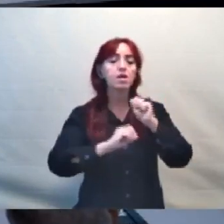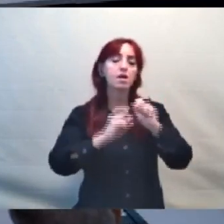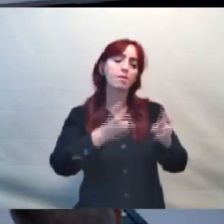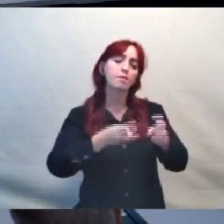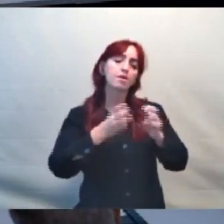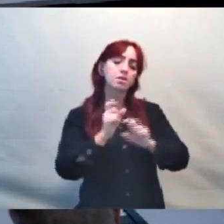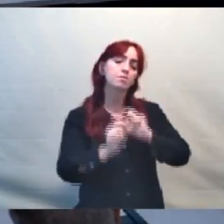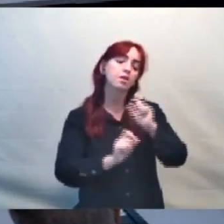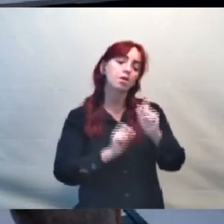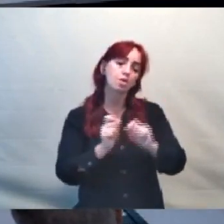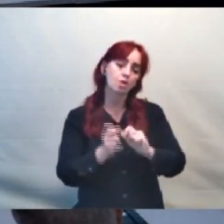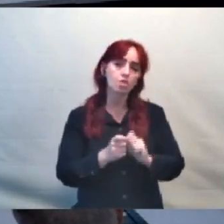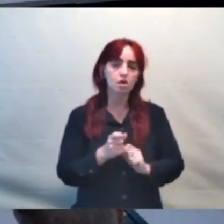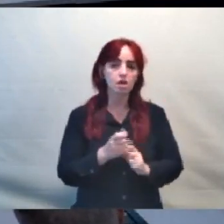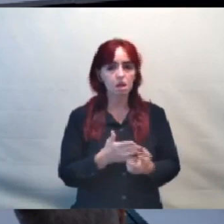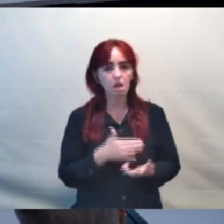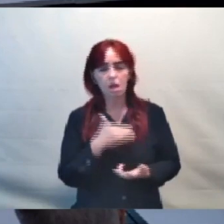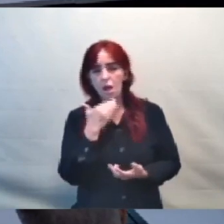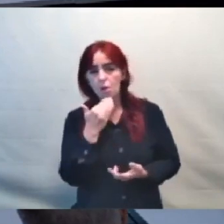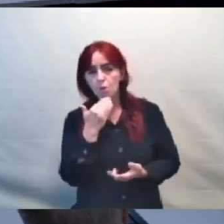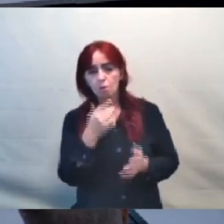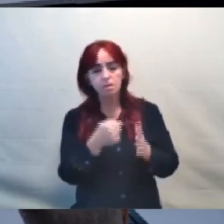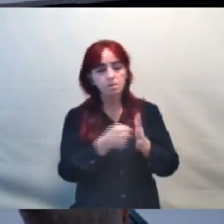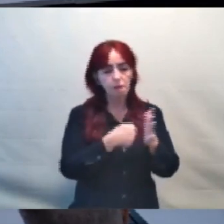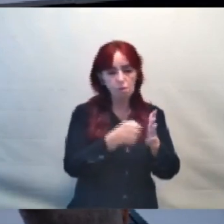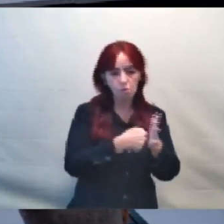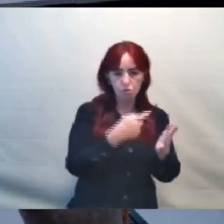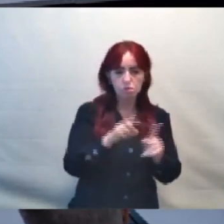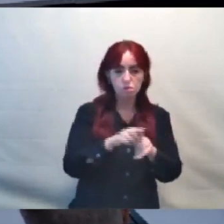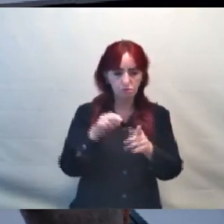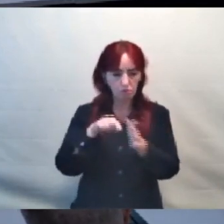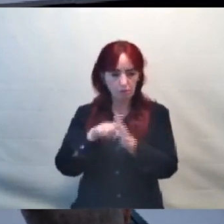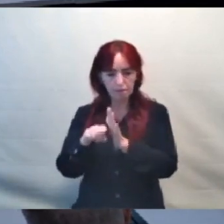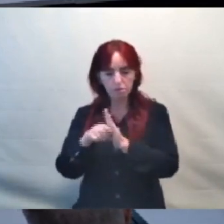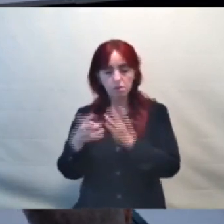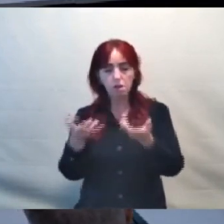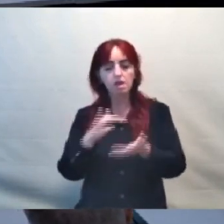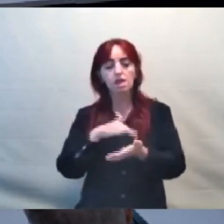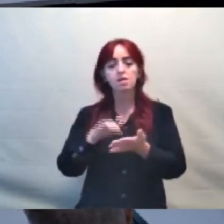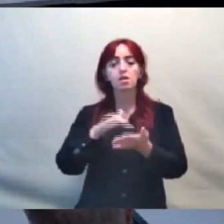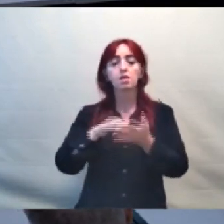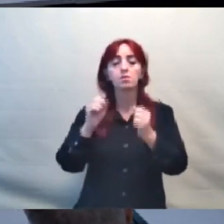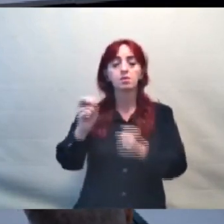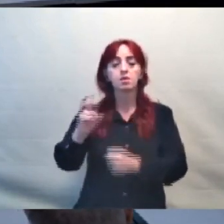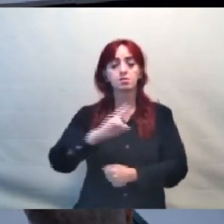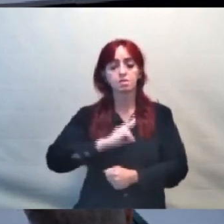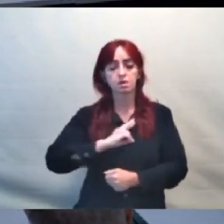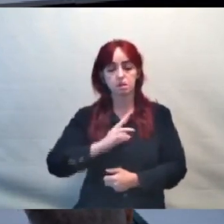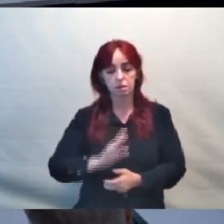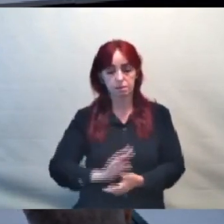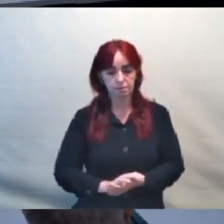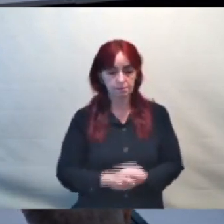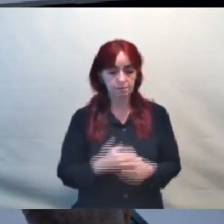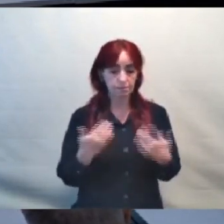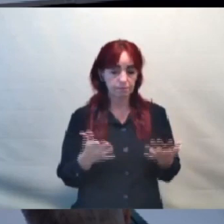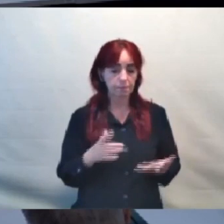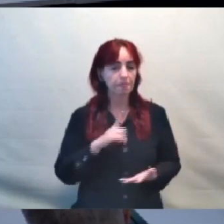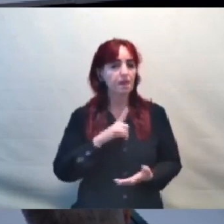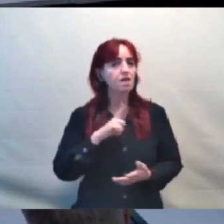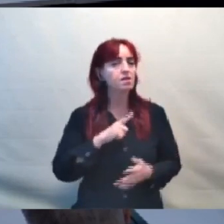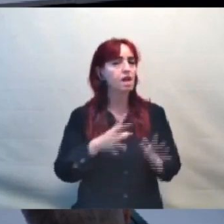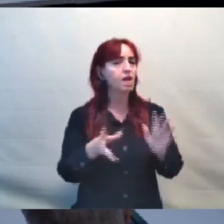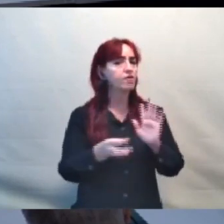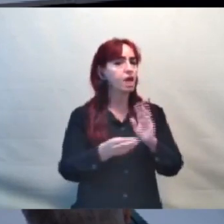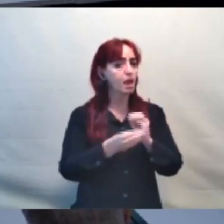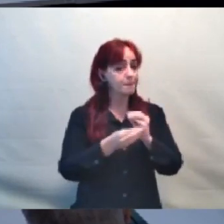alguns questionamentos, né, que eu vou fazer algumas perguntas, gostaria que os secretários pudessem me responder. Teve algumas emendas impositivas